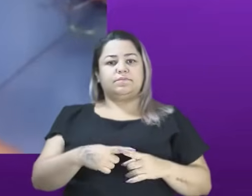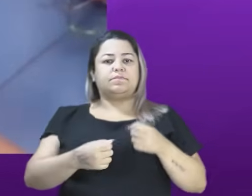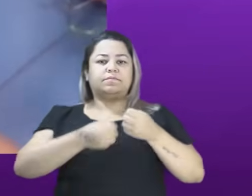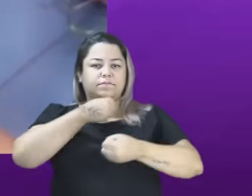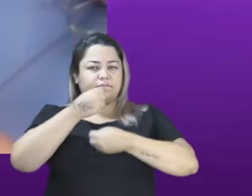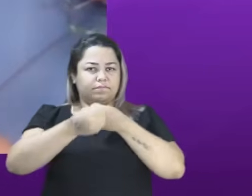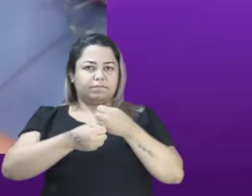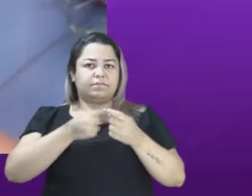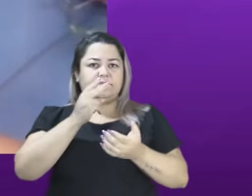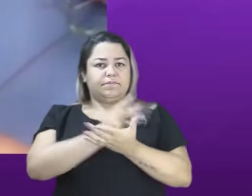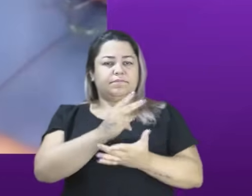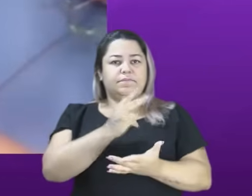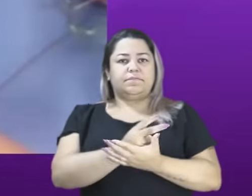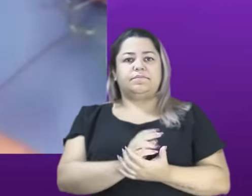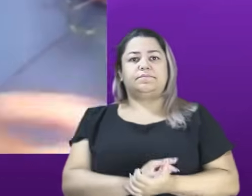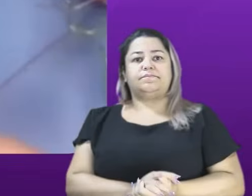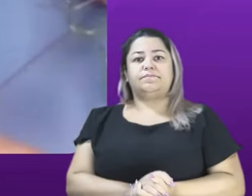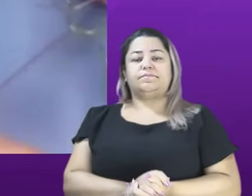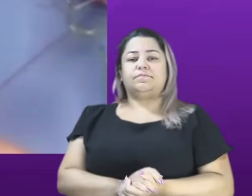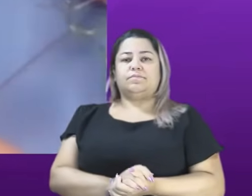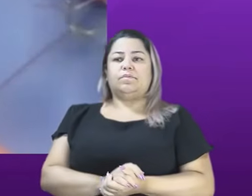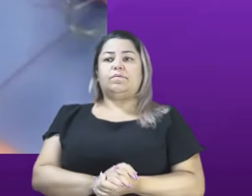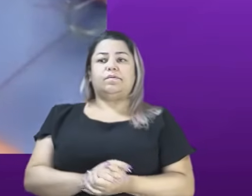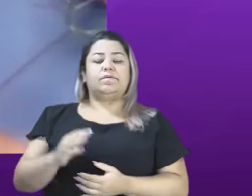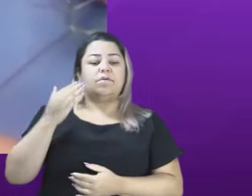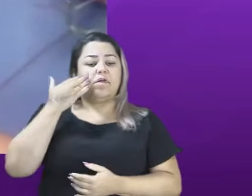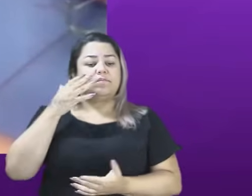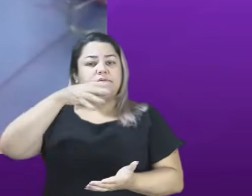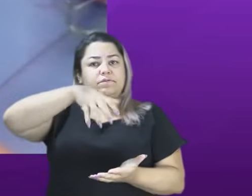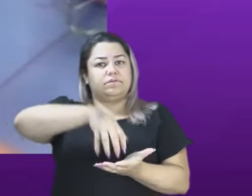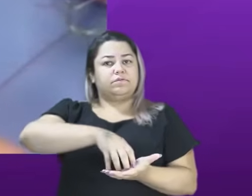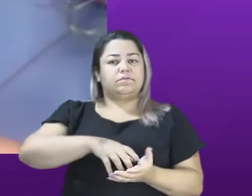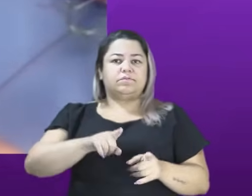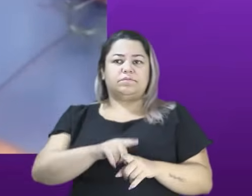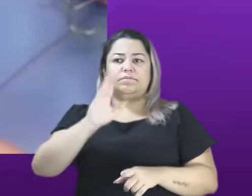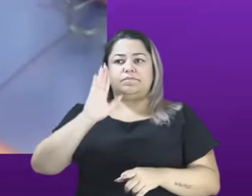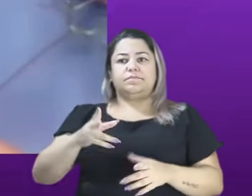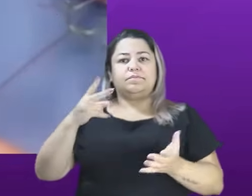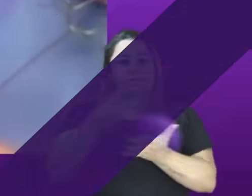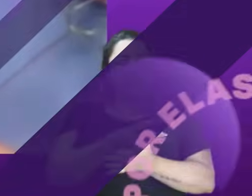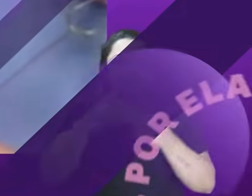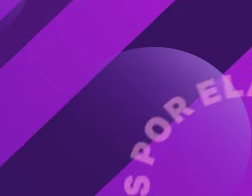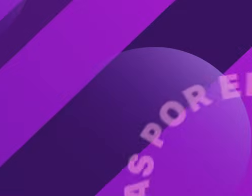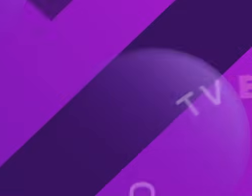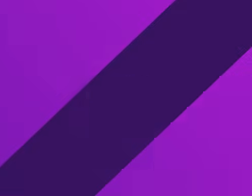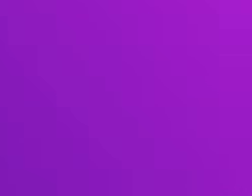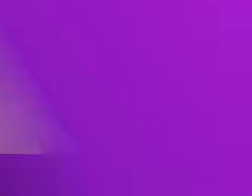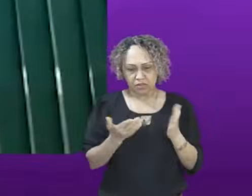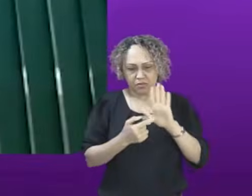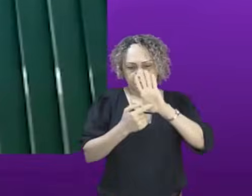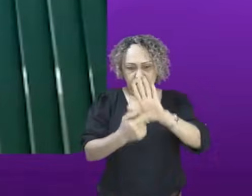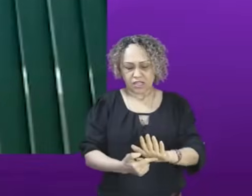mesmo, e o olhar para esse território, né, veio já permeado de muitas violências, né.